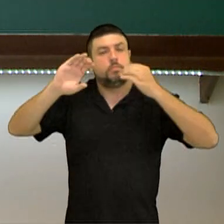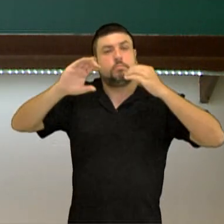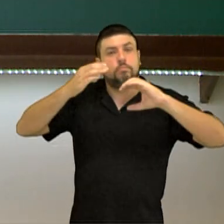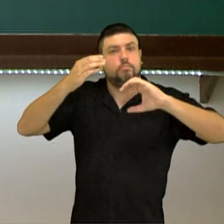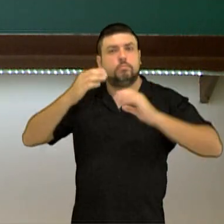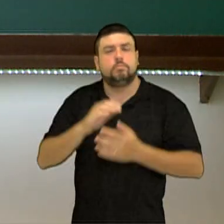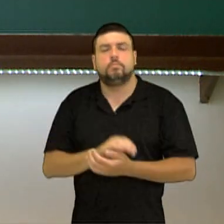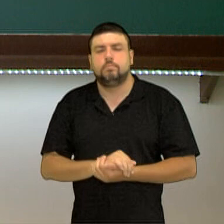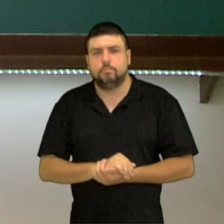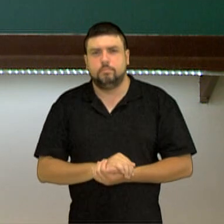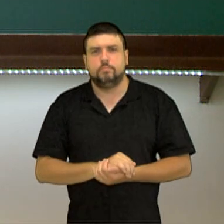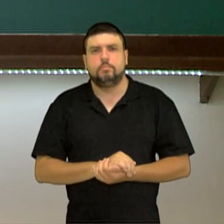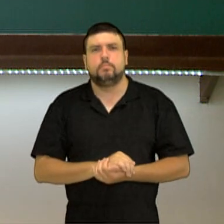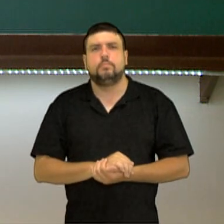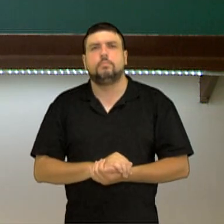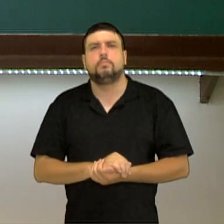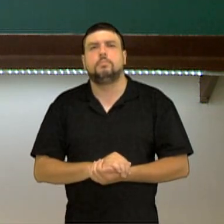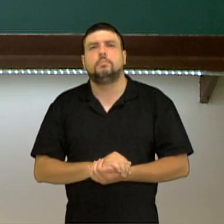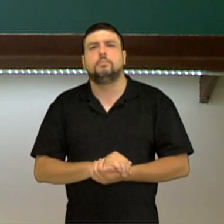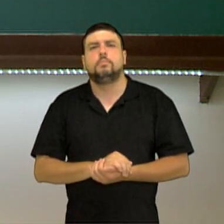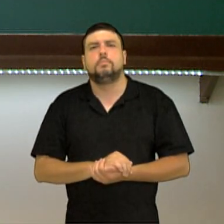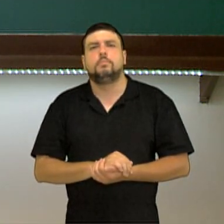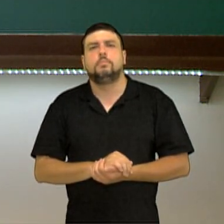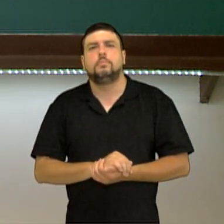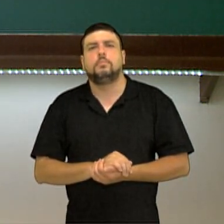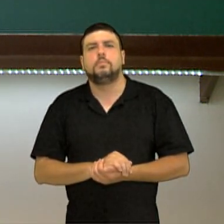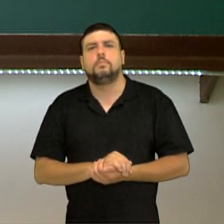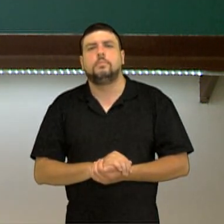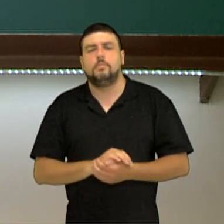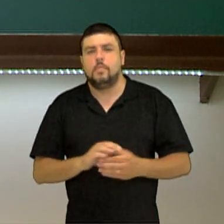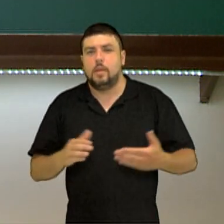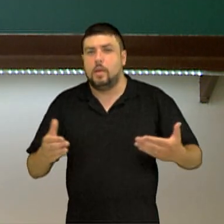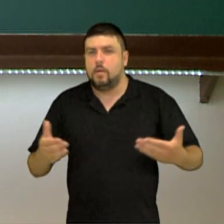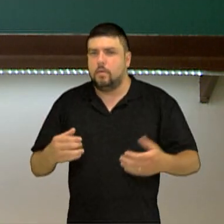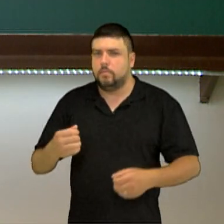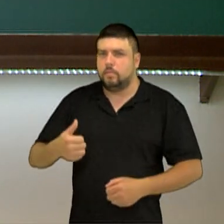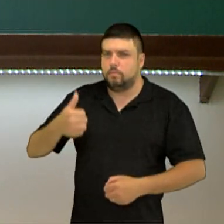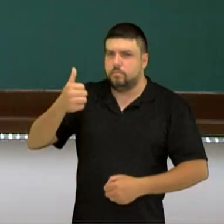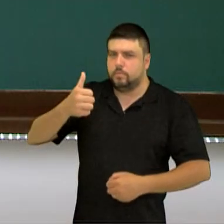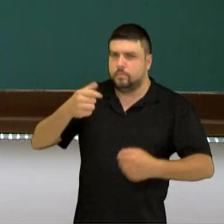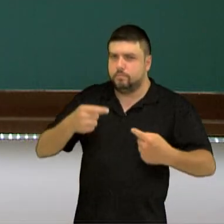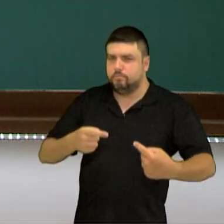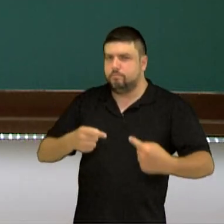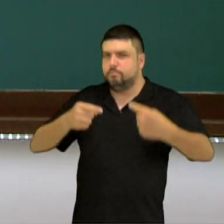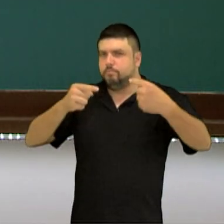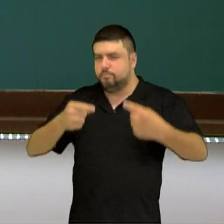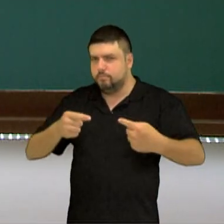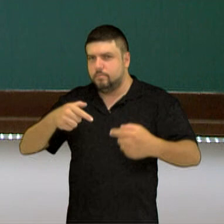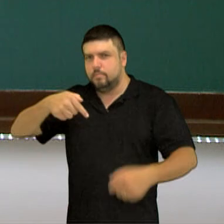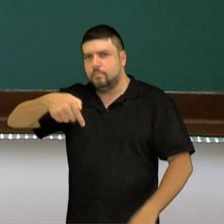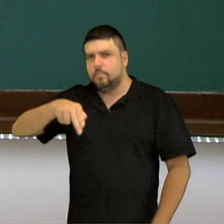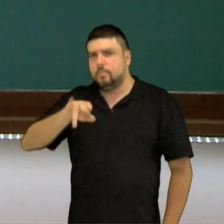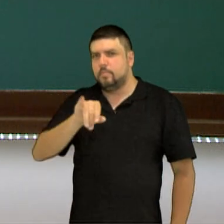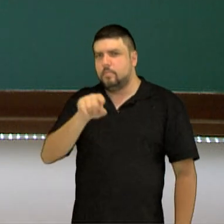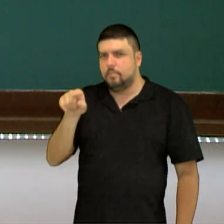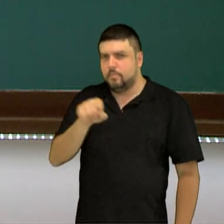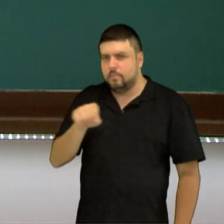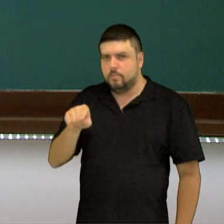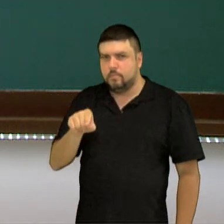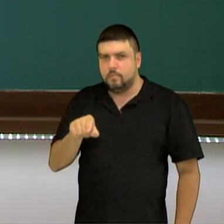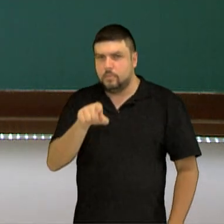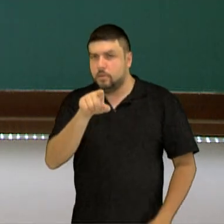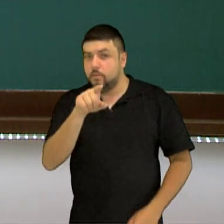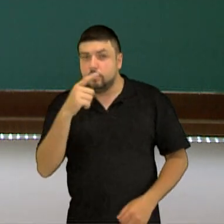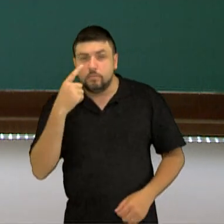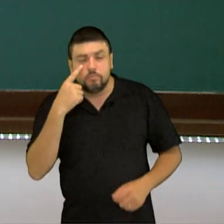mesmo? Bom, vamos então ao nosso primeiro quiz. Será que você prestou